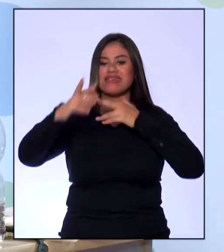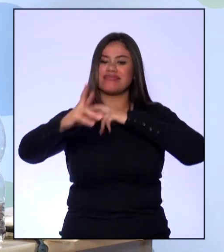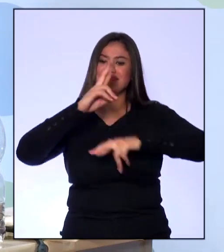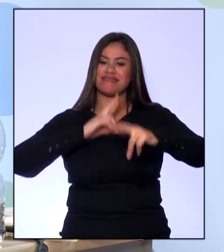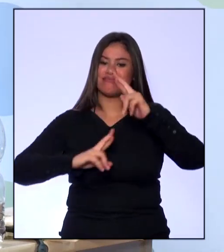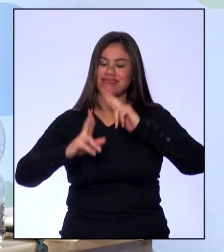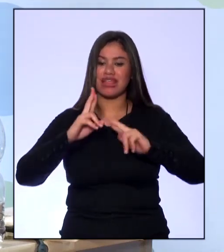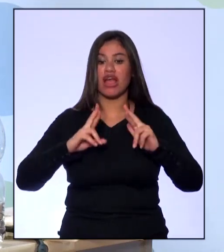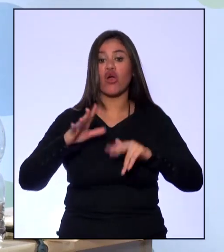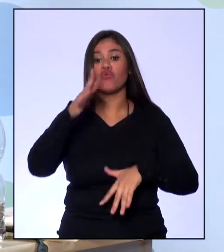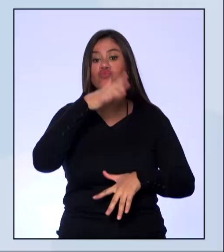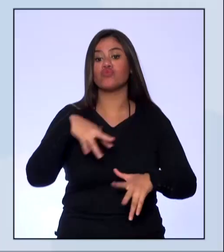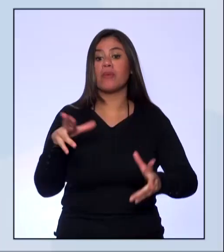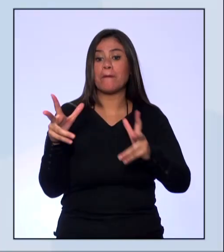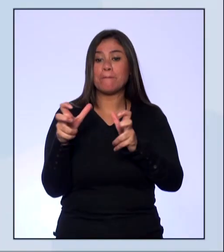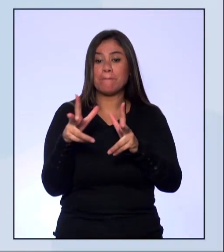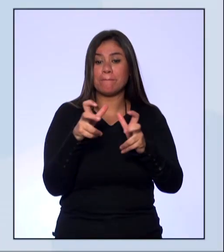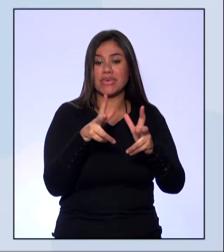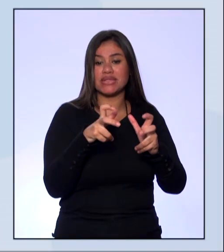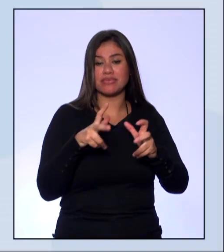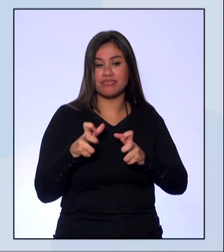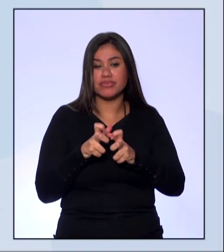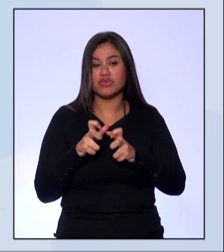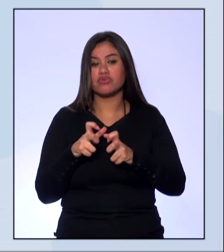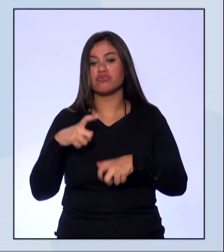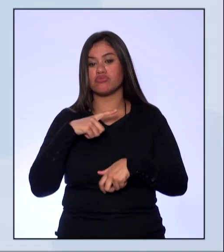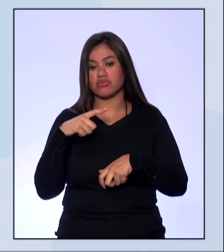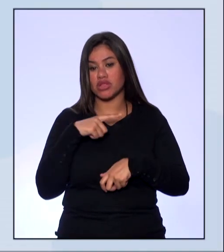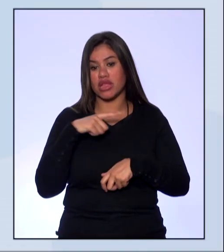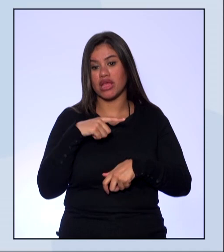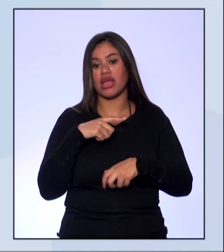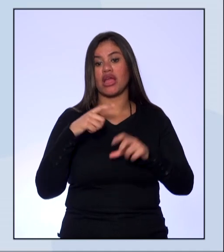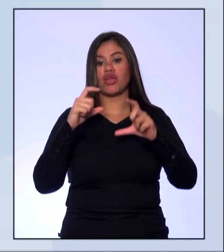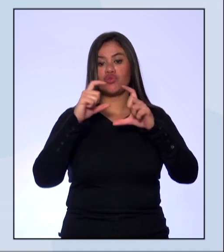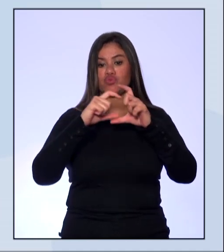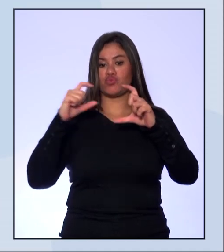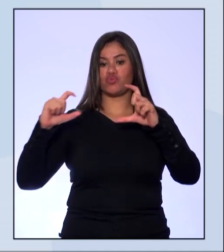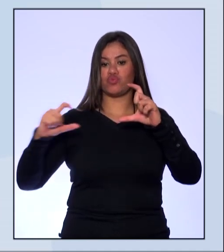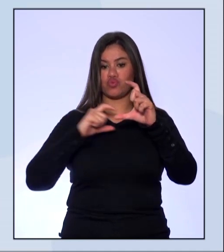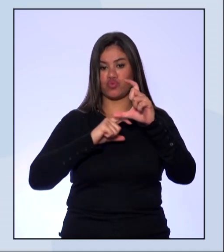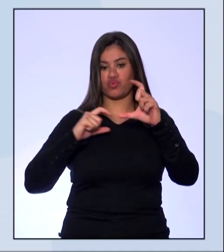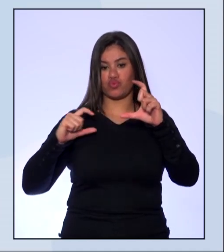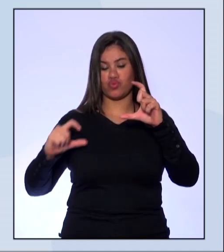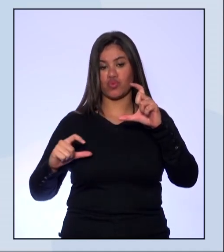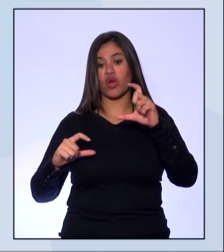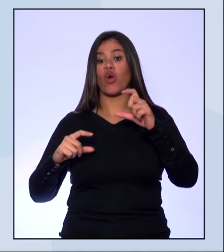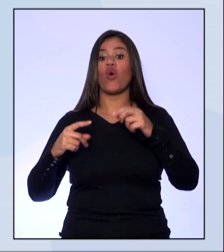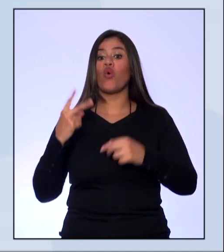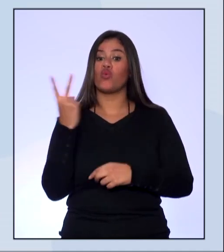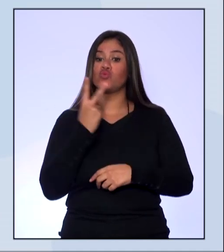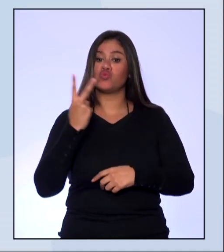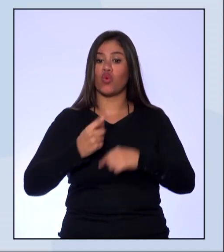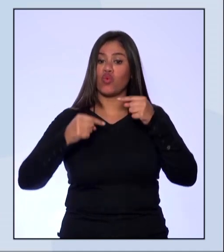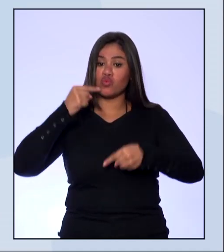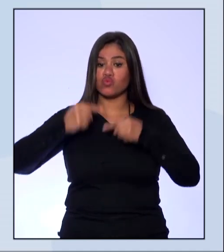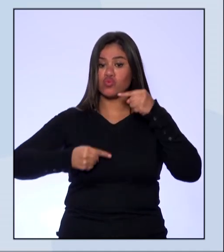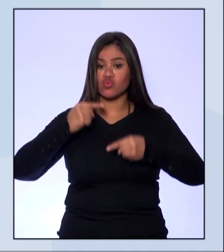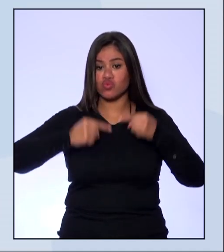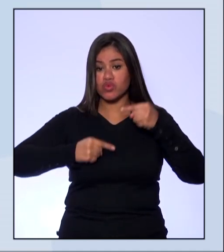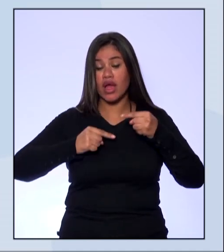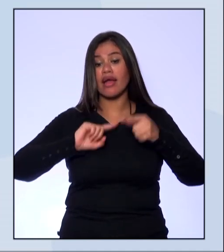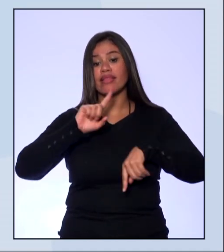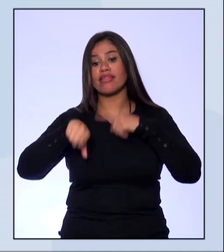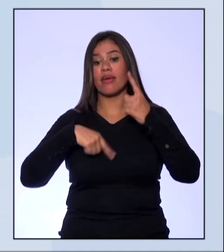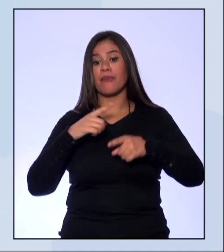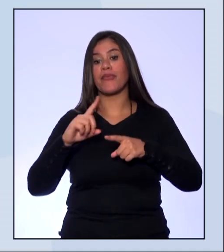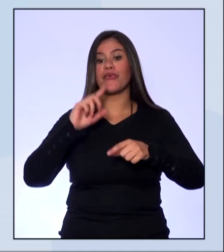Você percebeu como nesta história em quadrinhos, mesmo com as pessoas divergindo nas opiniões, o argumento permitiu que houvesse uma mudança de